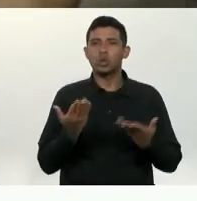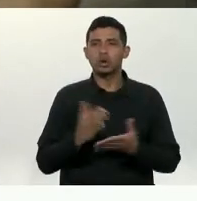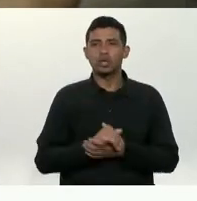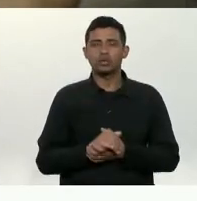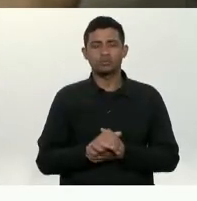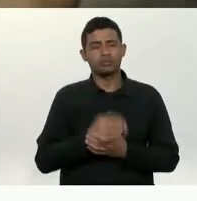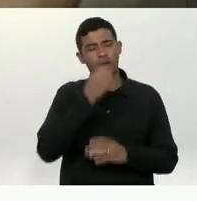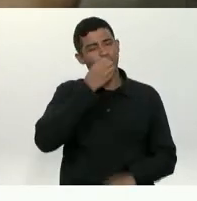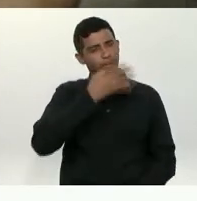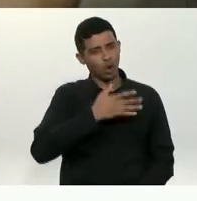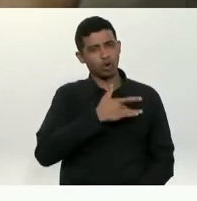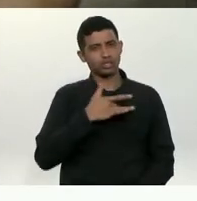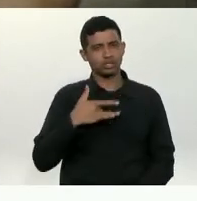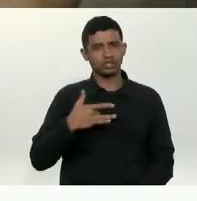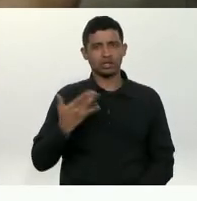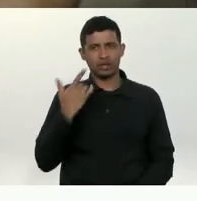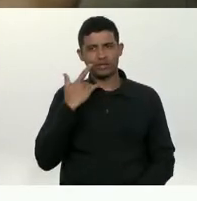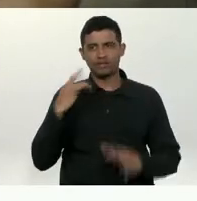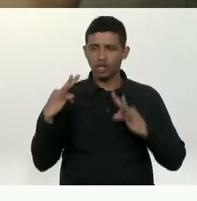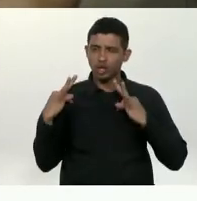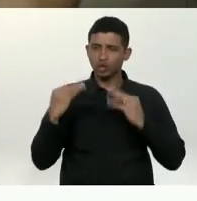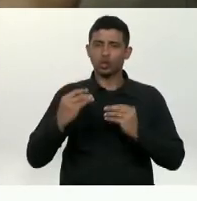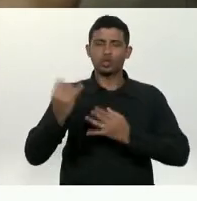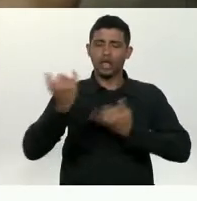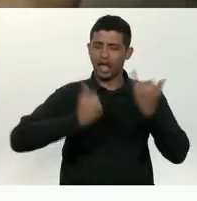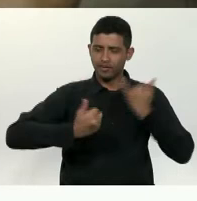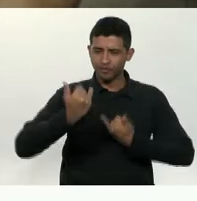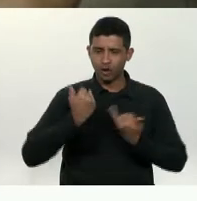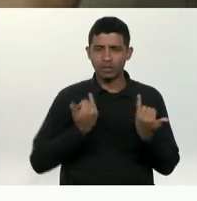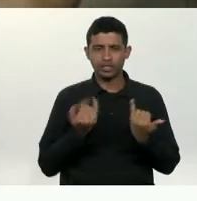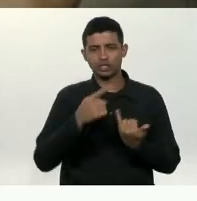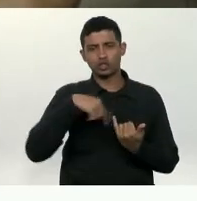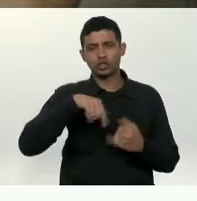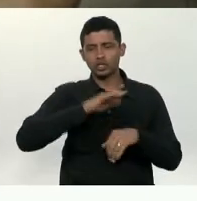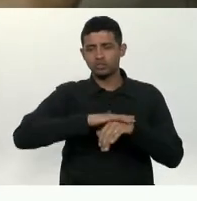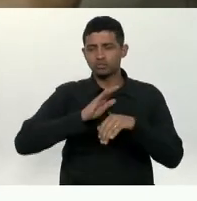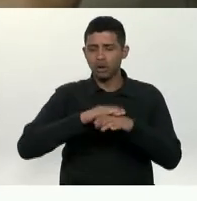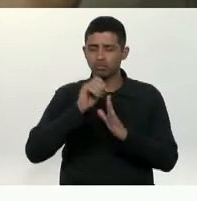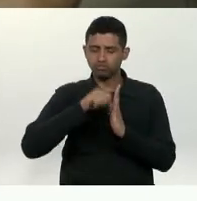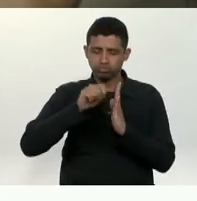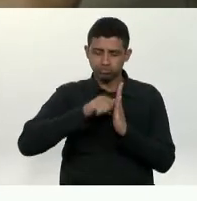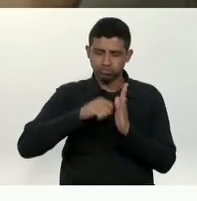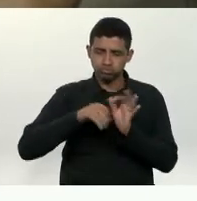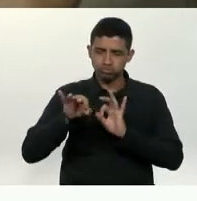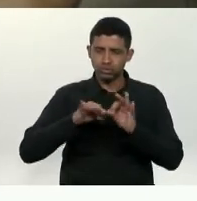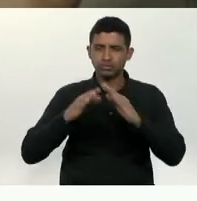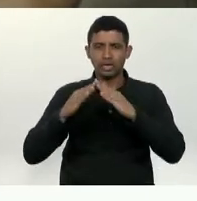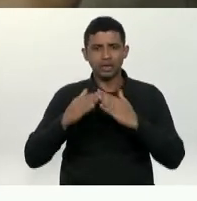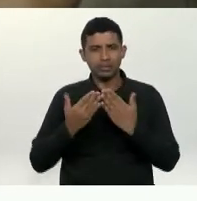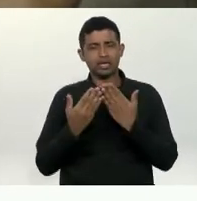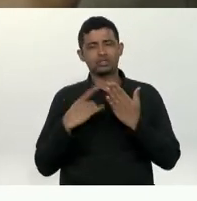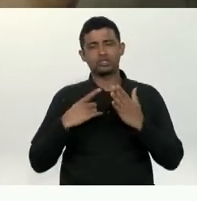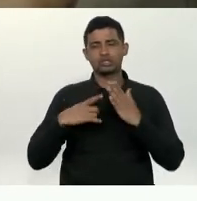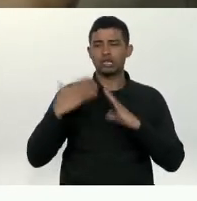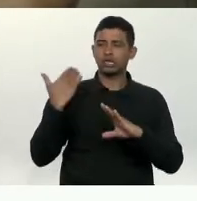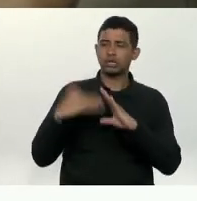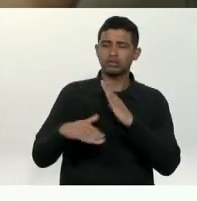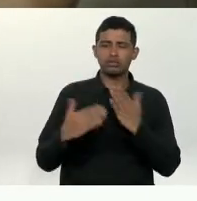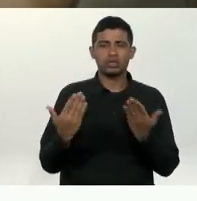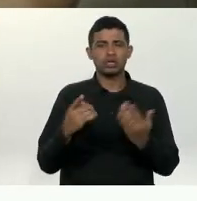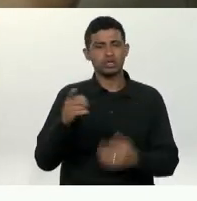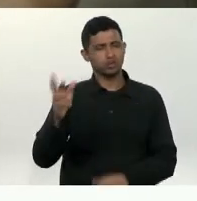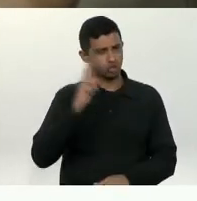saudável. Né? Todas as informações, todos os pedidos de informações que a gente faz, inclusive por e-mails, né? Eles nos